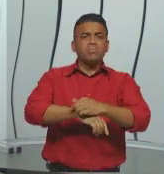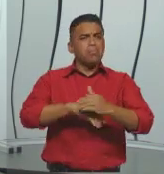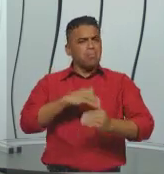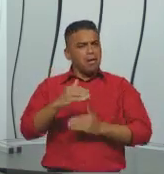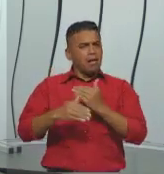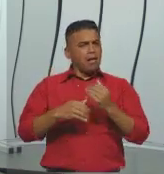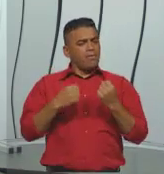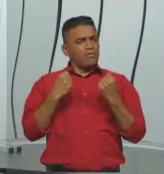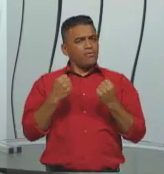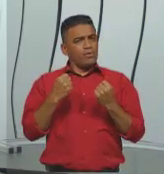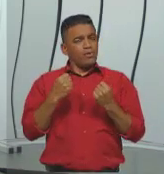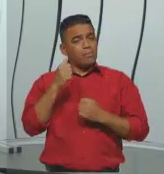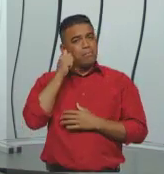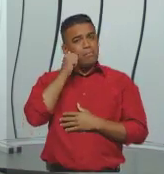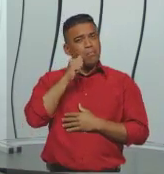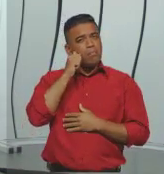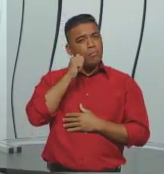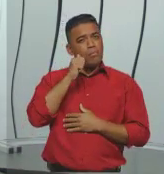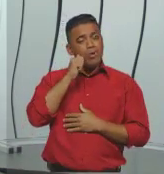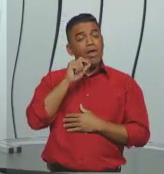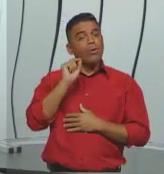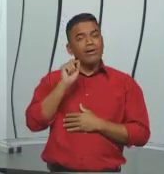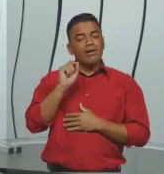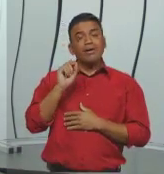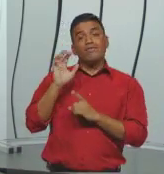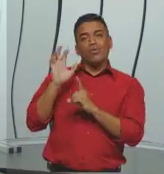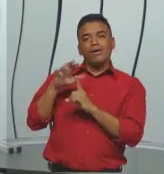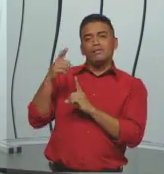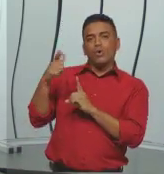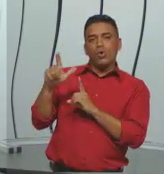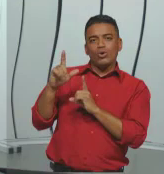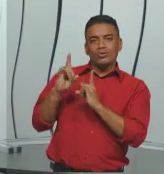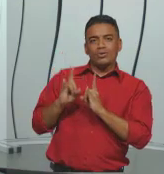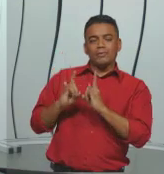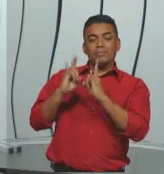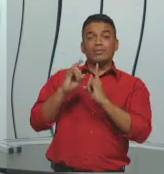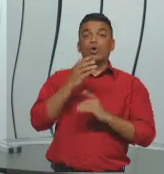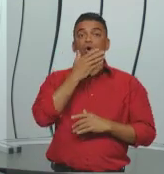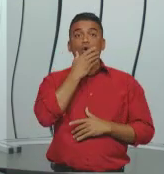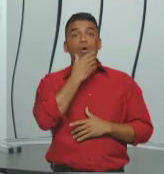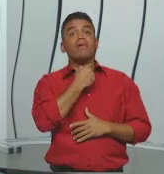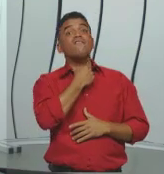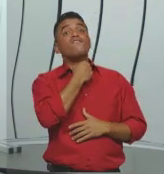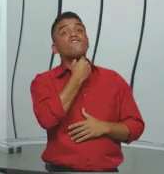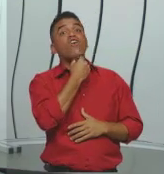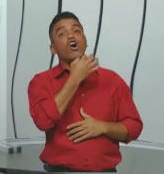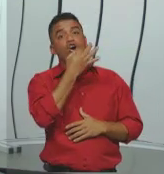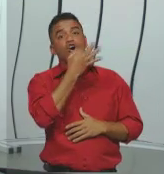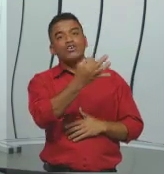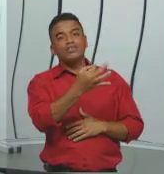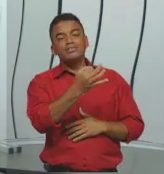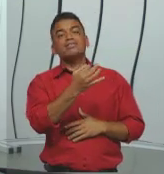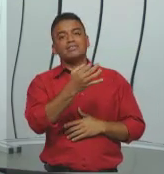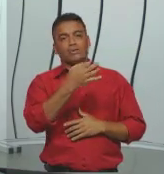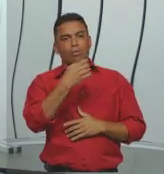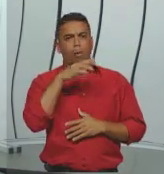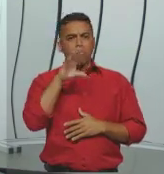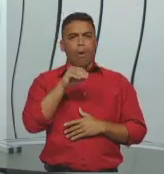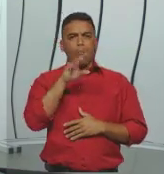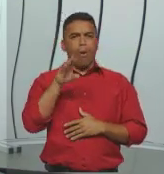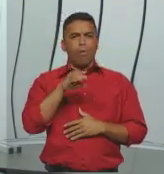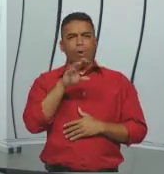que a da mulher. Isso tem a ver com a influência da testosterona. A voz mais grossa tem a ver com a testosterona.